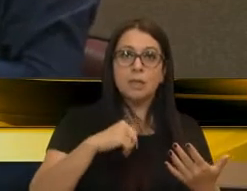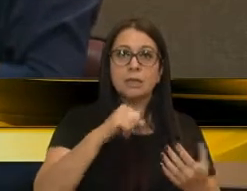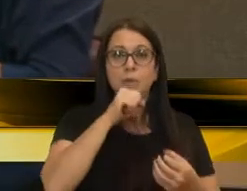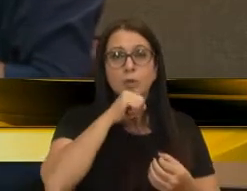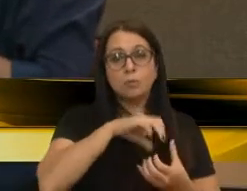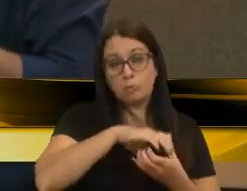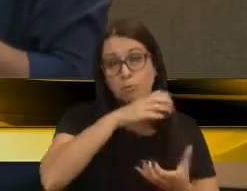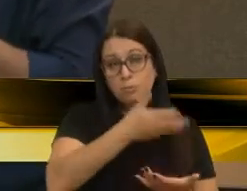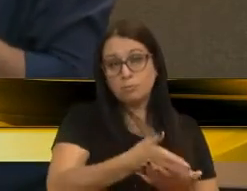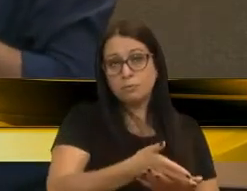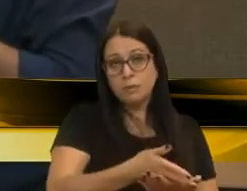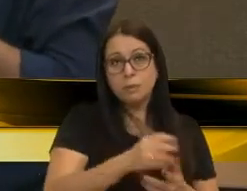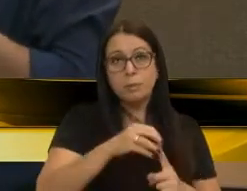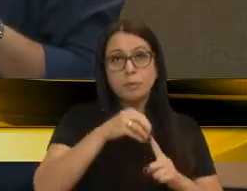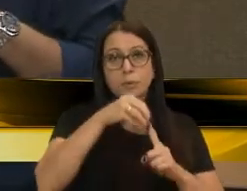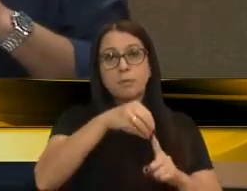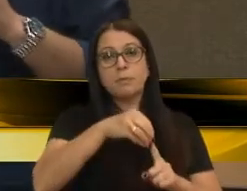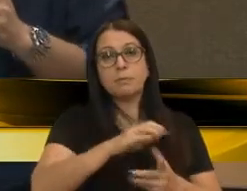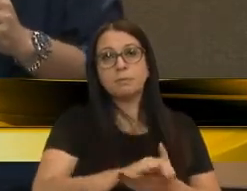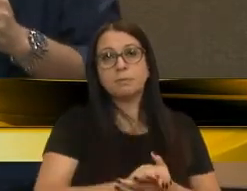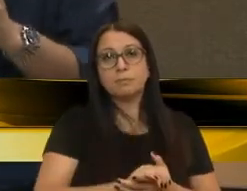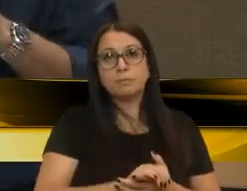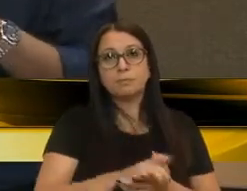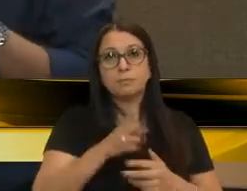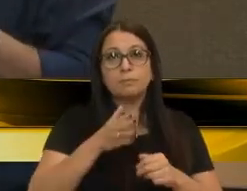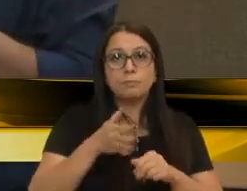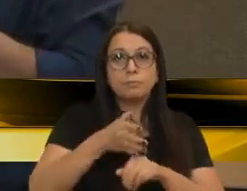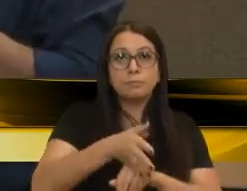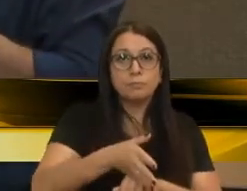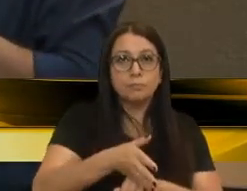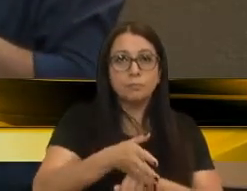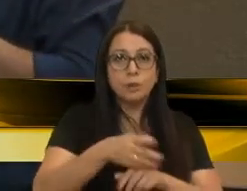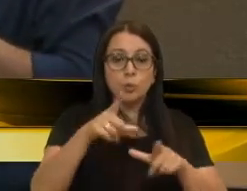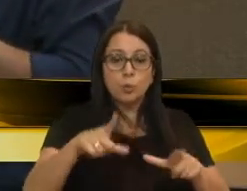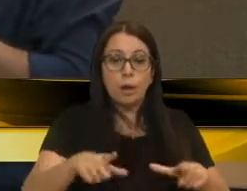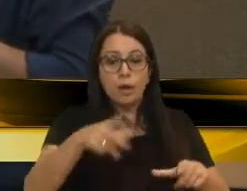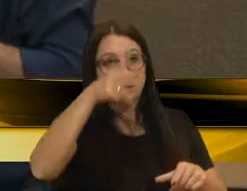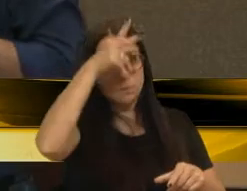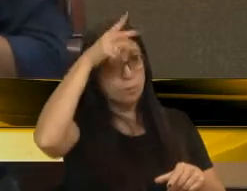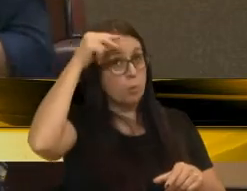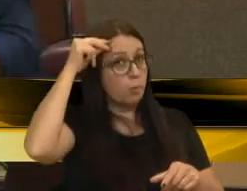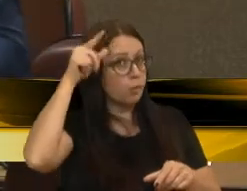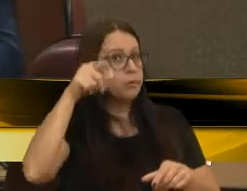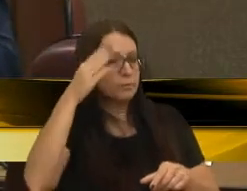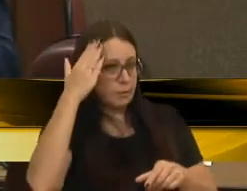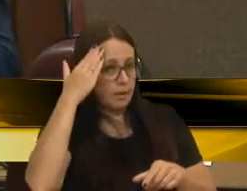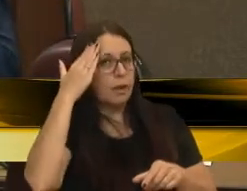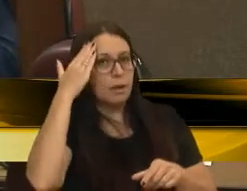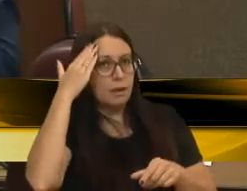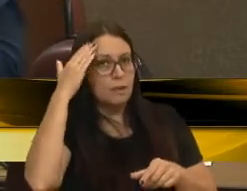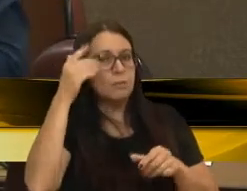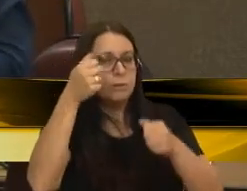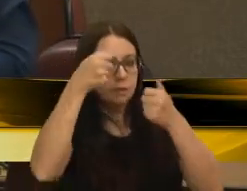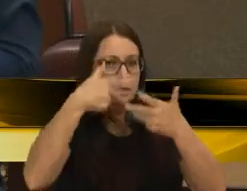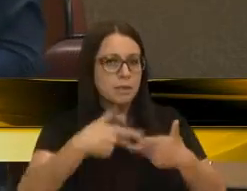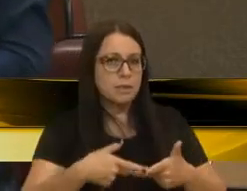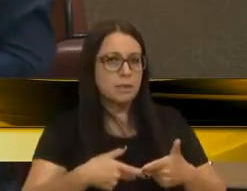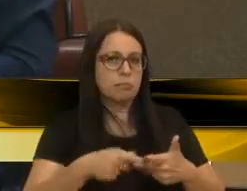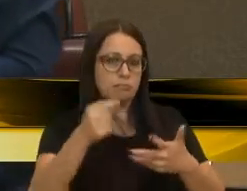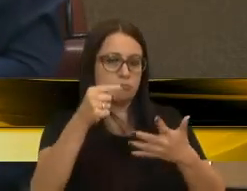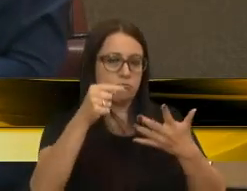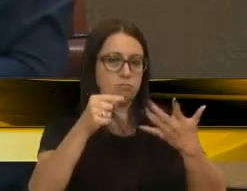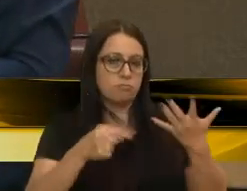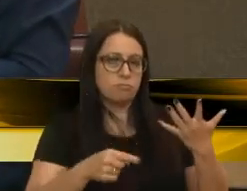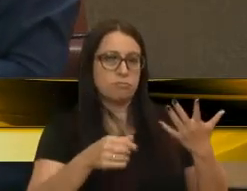nossos idosos, principalmente quando acessam, né, as repartições públicas, e Vossa Excelência coloca na exposição de motivos aqui